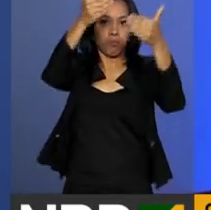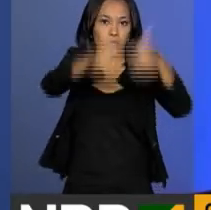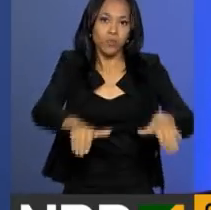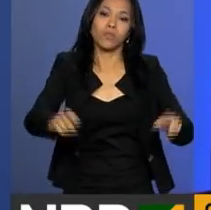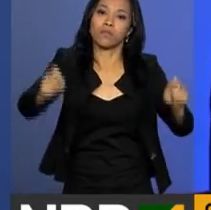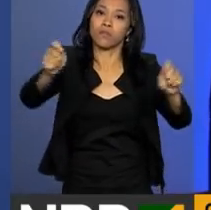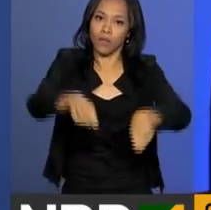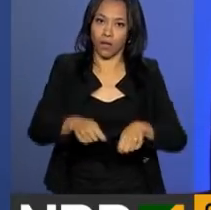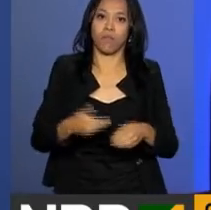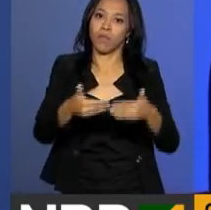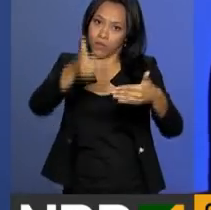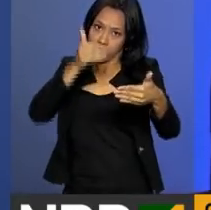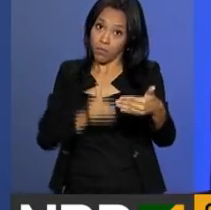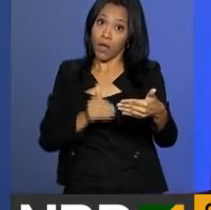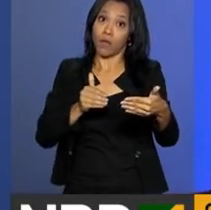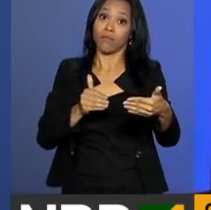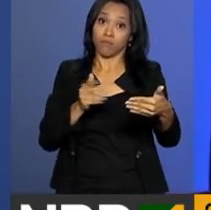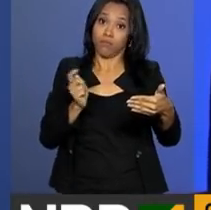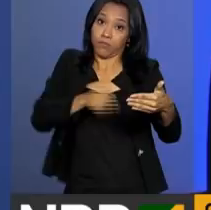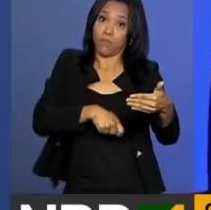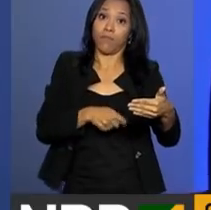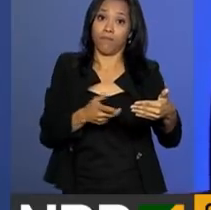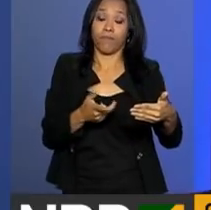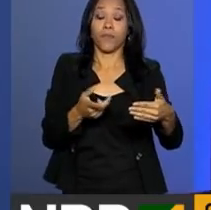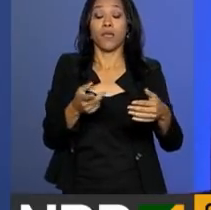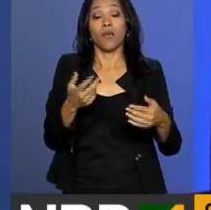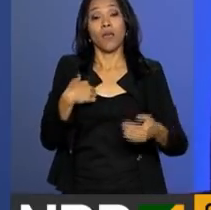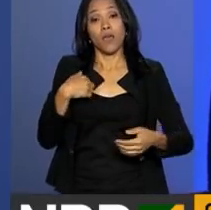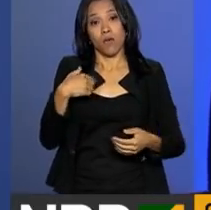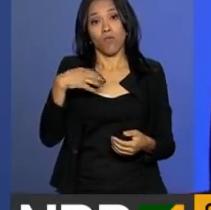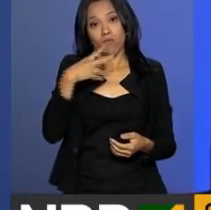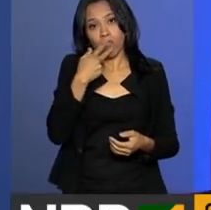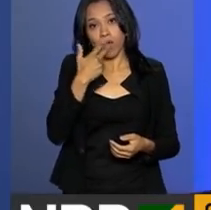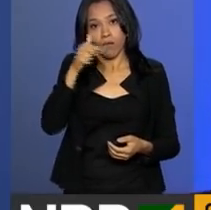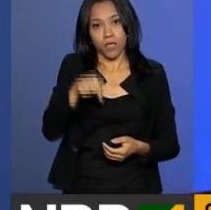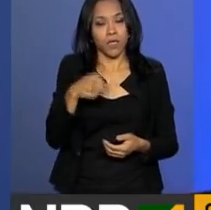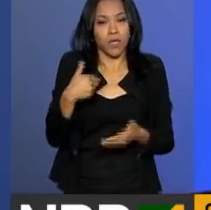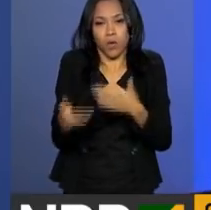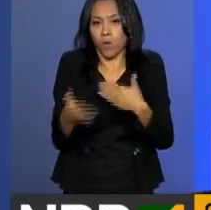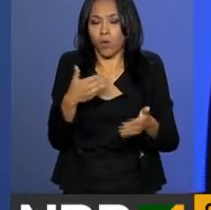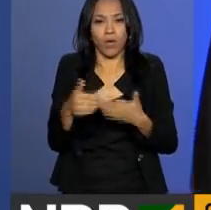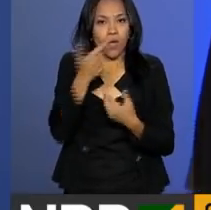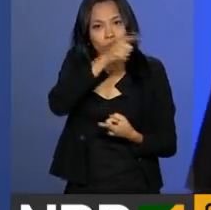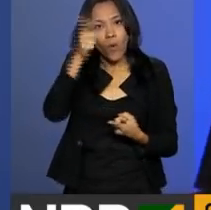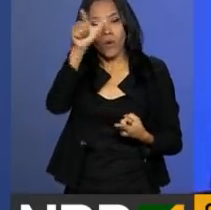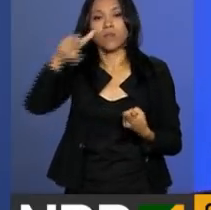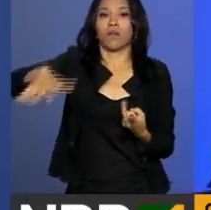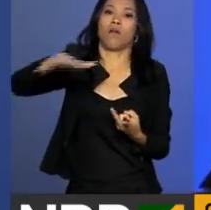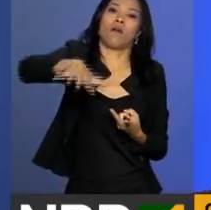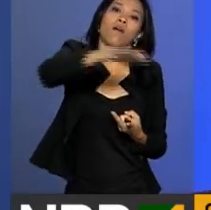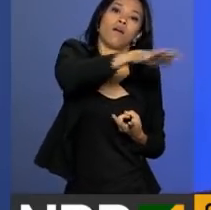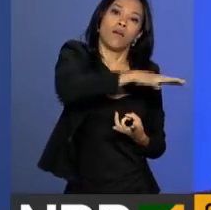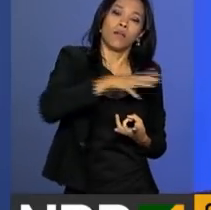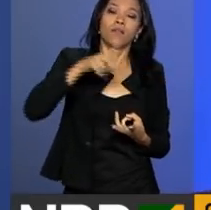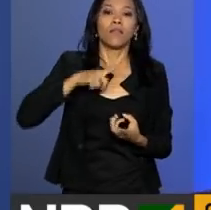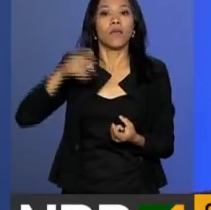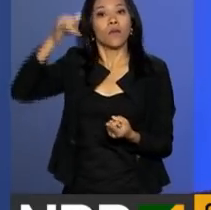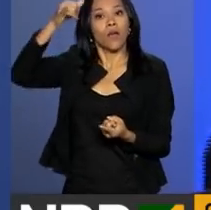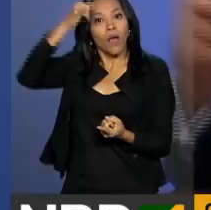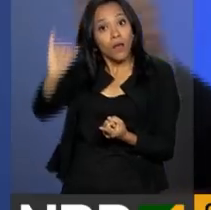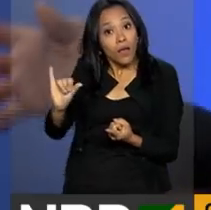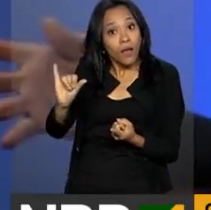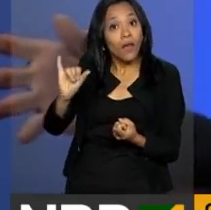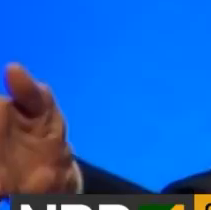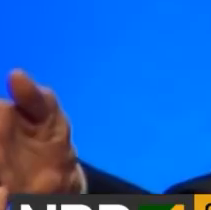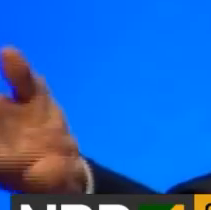assim nós podemos neutralizá los eu diria que aqui como um todo e qualquer atividade você é uma actividade preventiva e uma